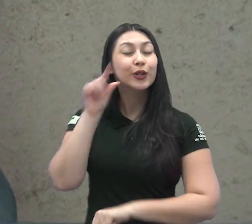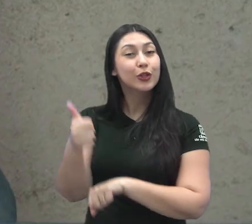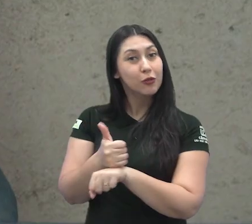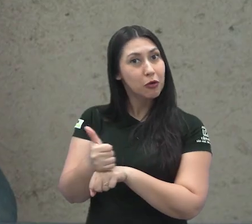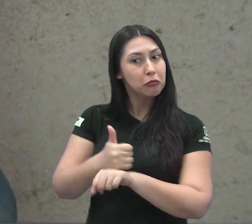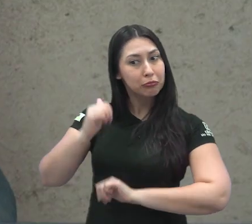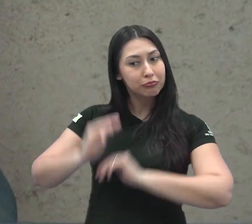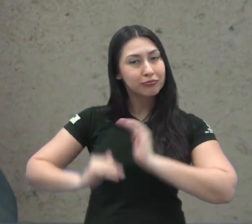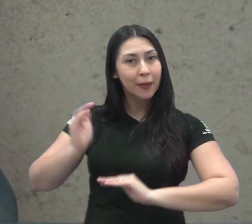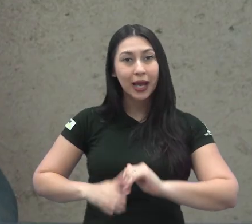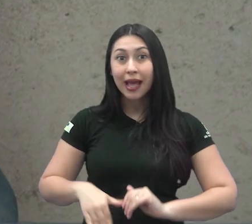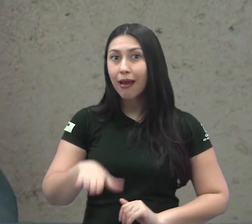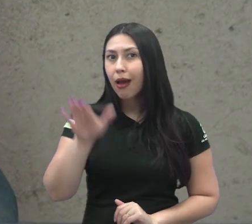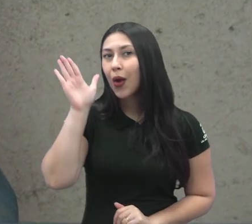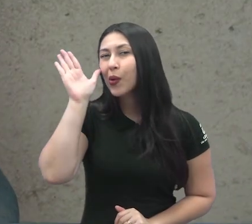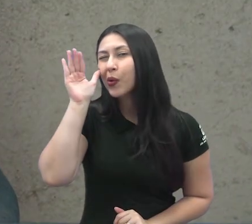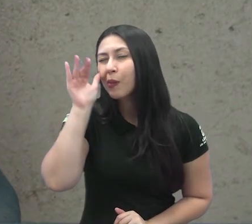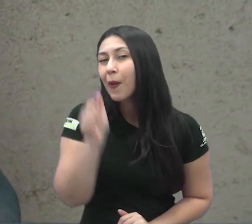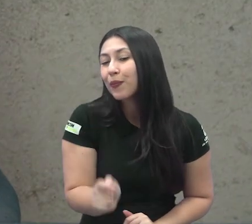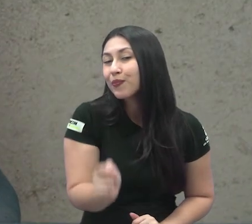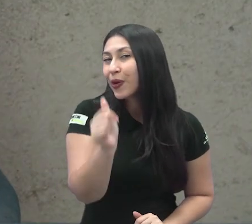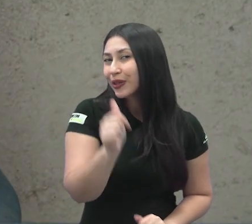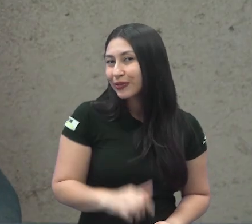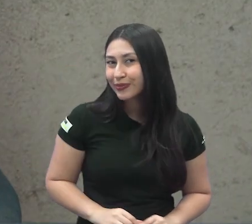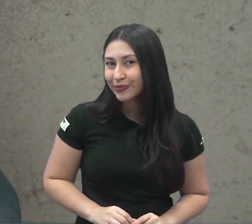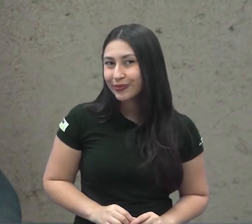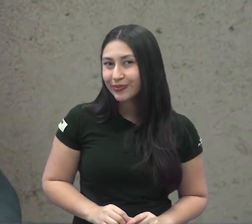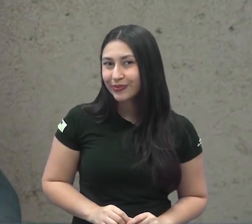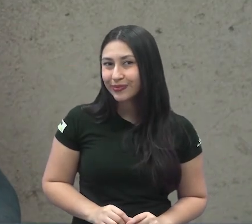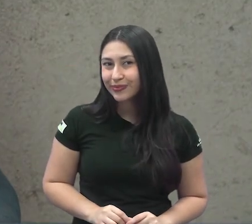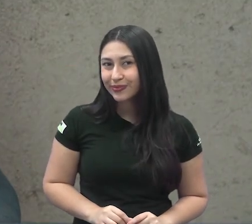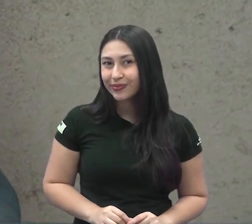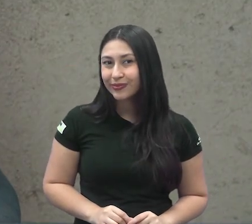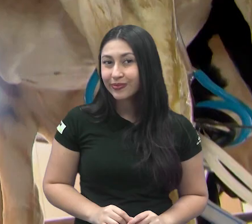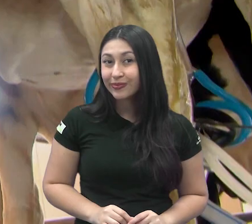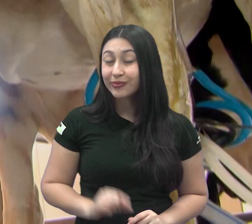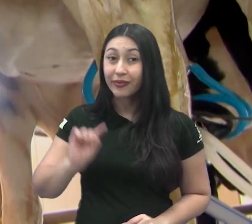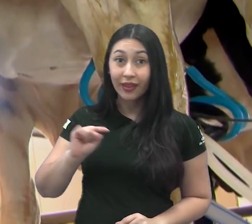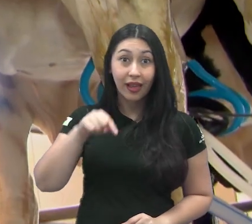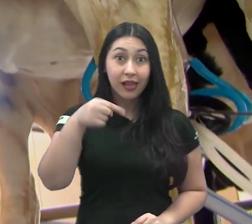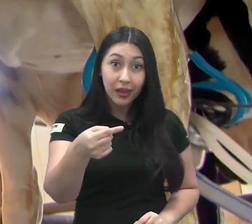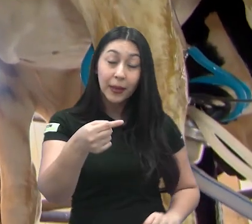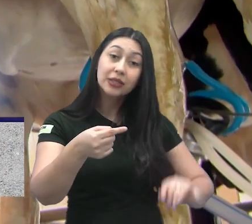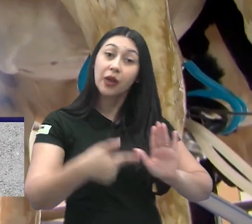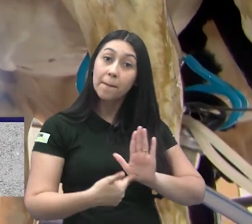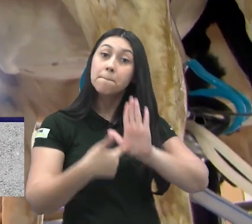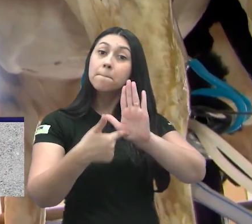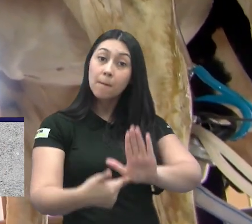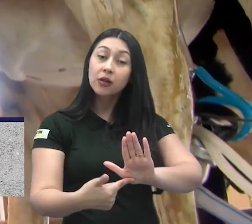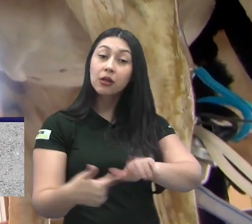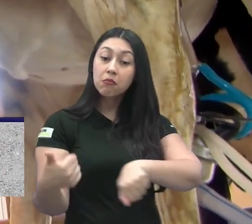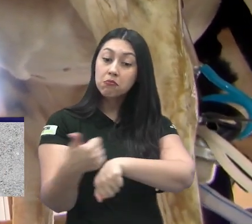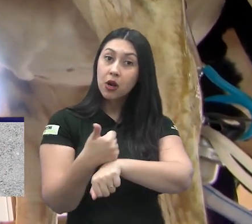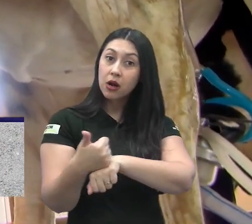um zootecnista na prática. Dá só uma olhada do que vem por aí. No próximo bloco, você vai